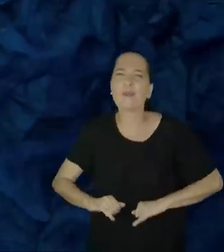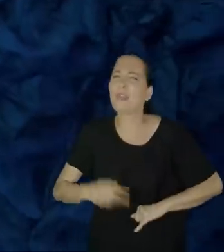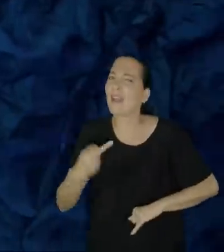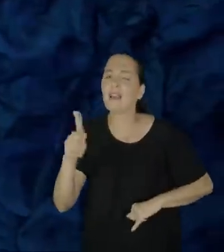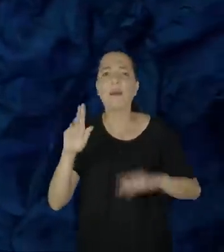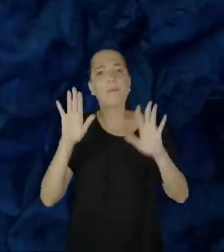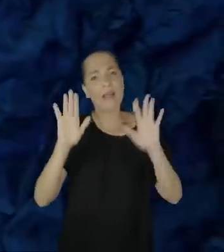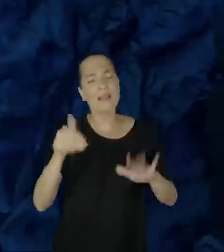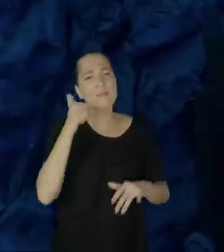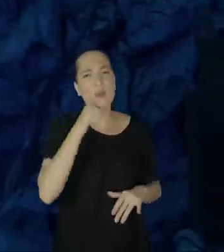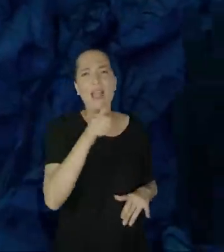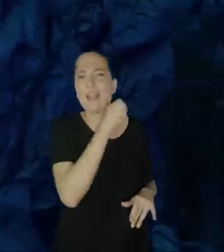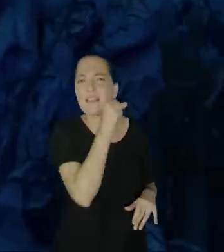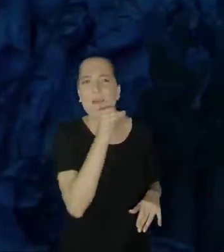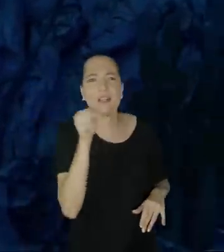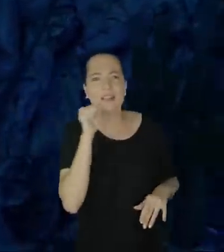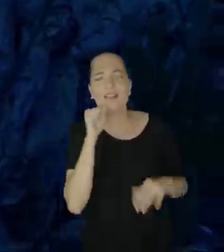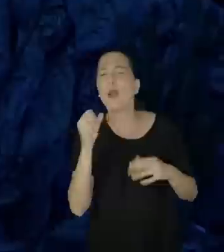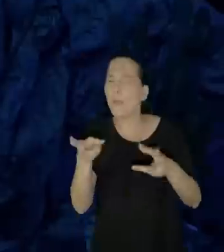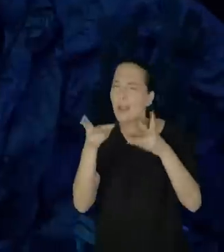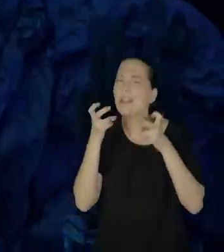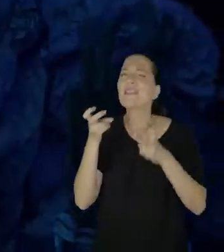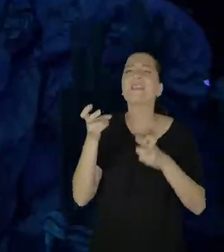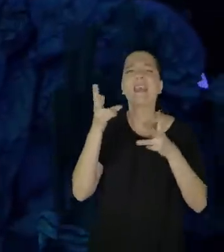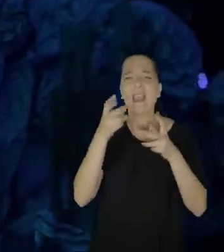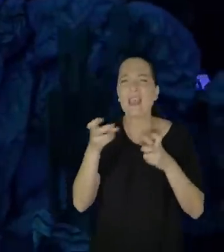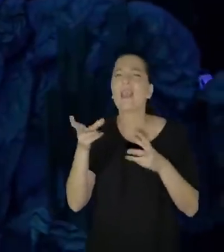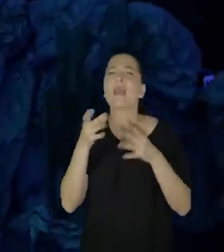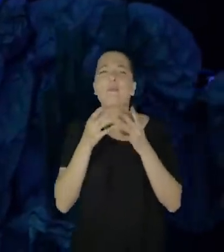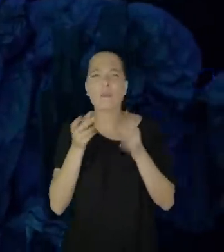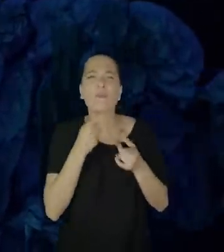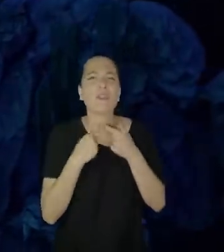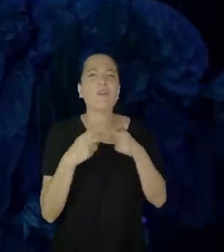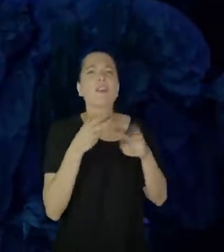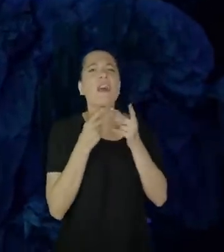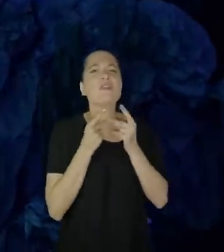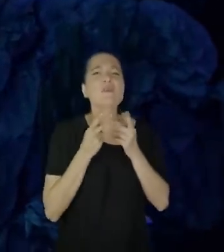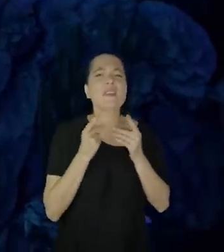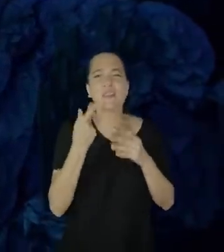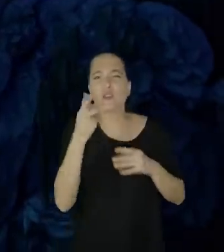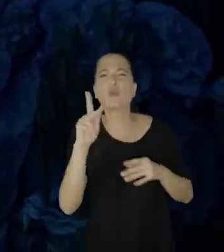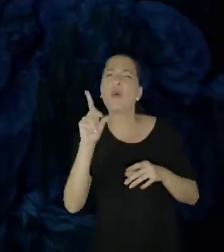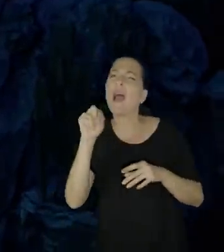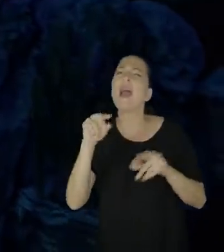Samaritana, a tua sede é de amor.